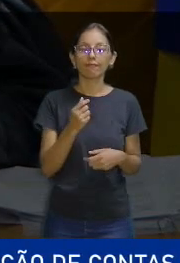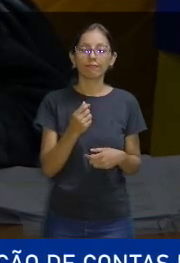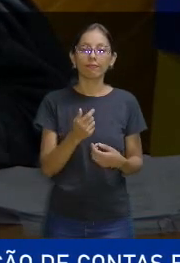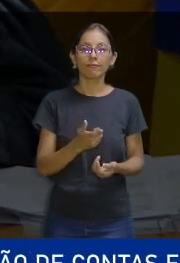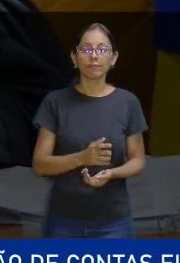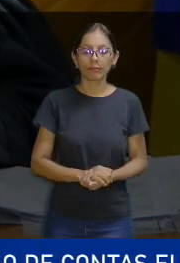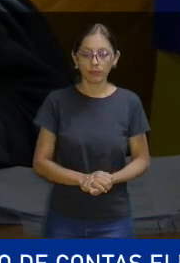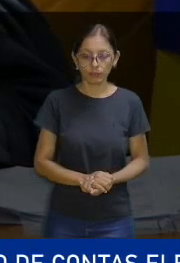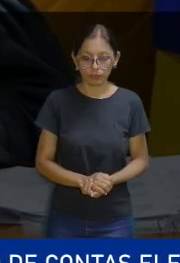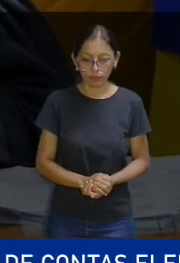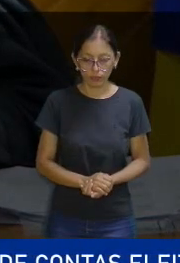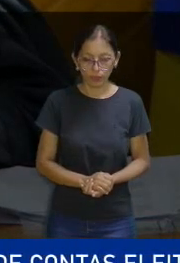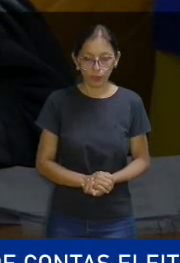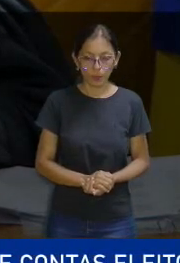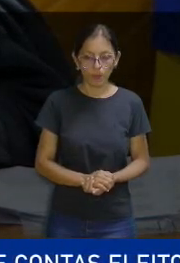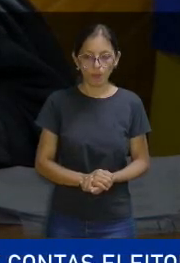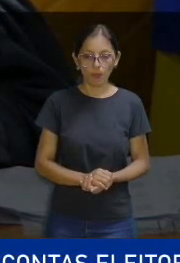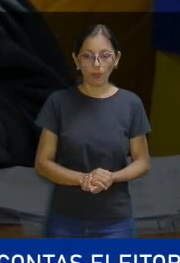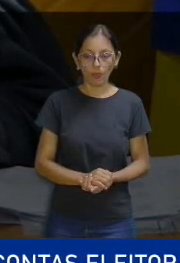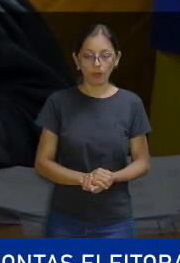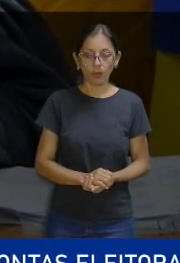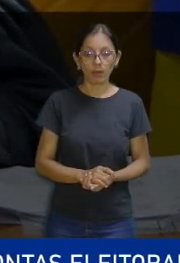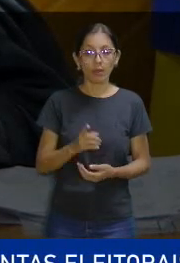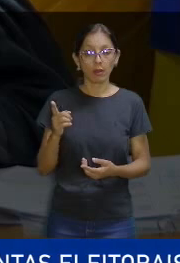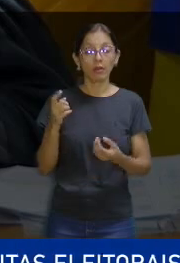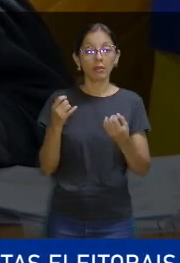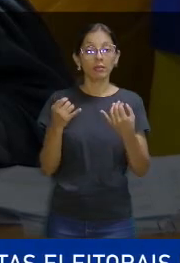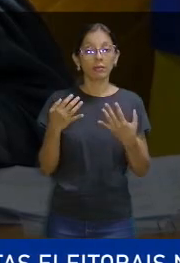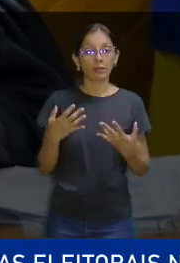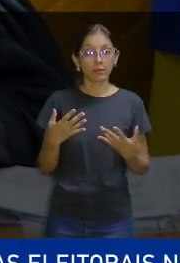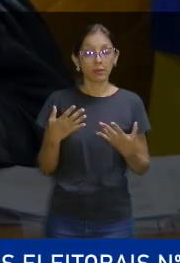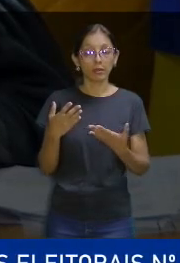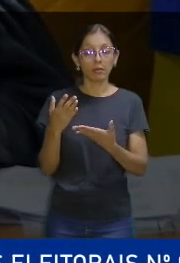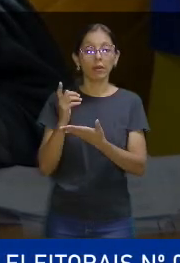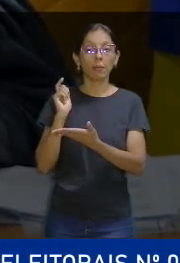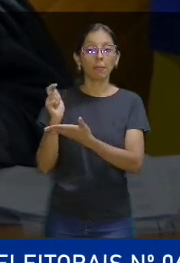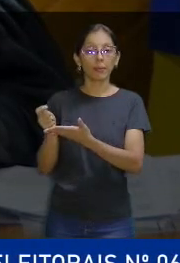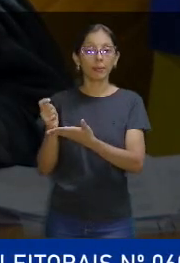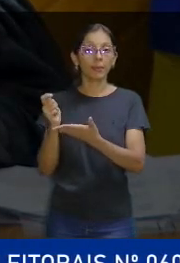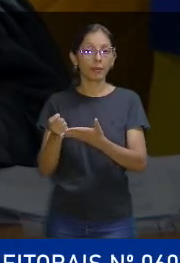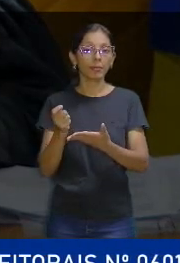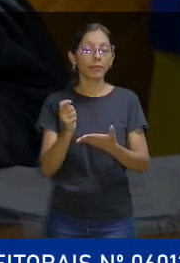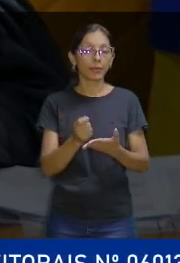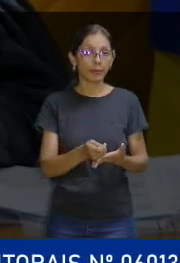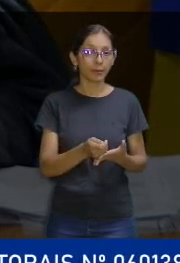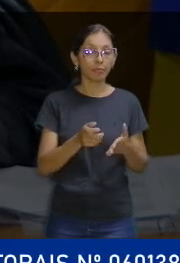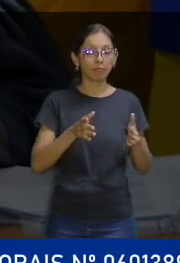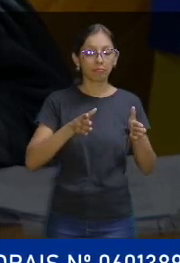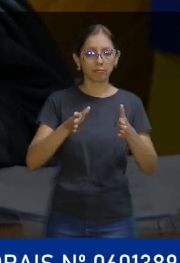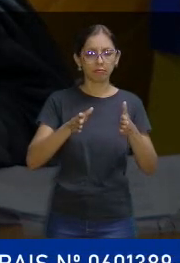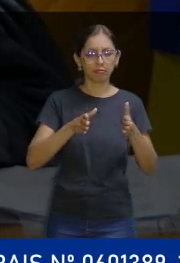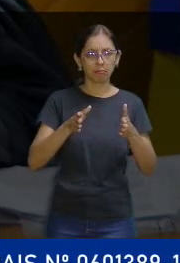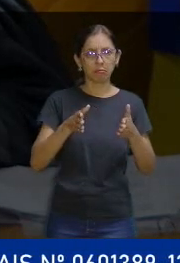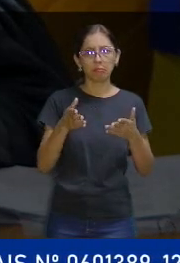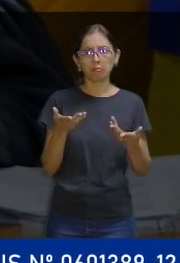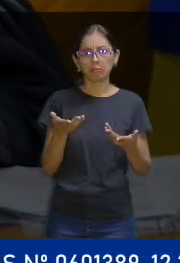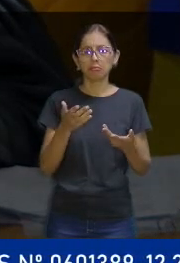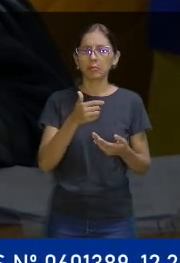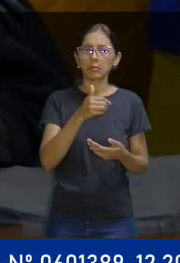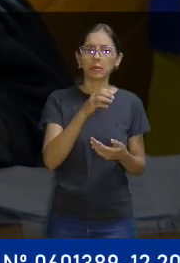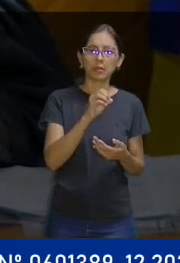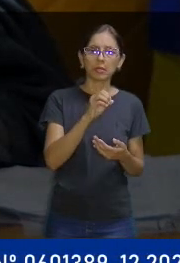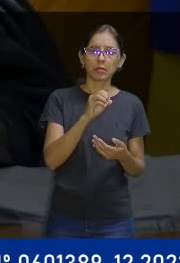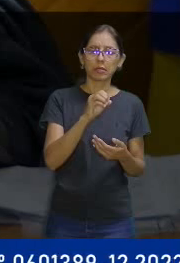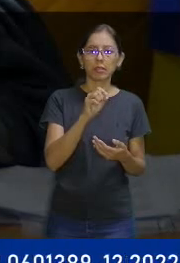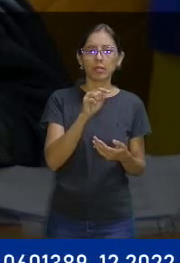Estou admitindo que a falta de justificativa para os valores pagos, que variam de 10 mil a 21